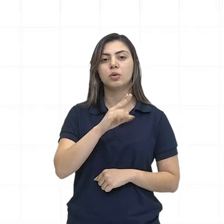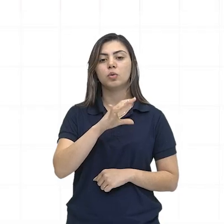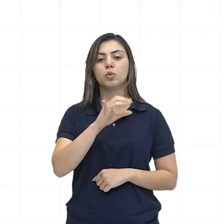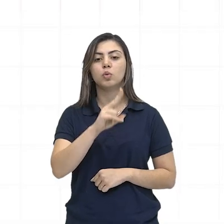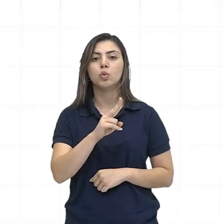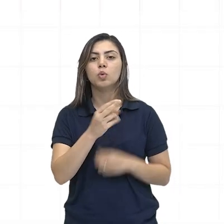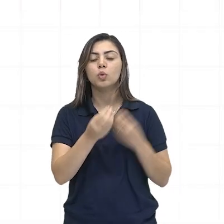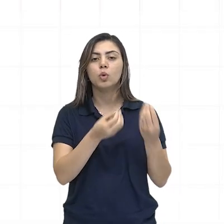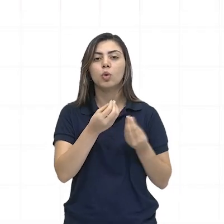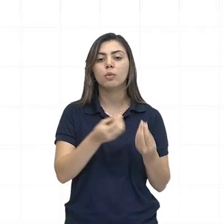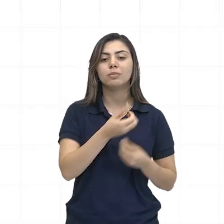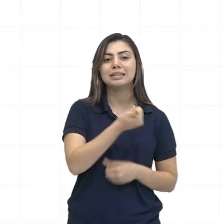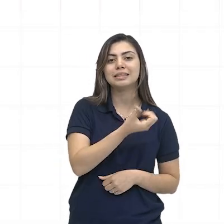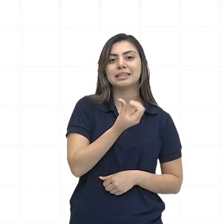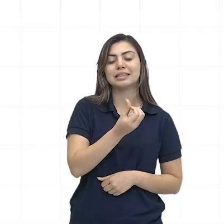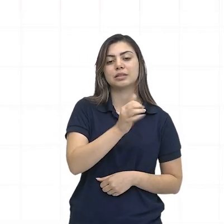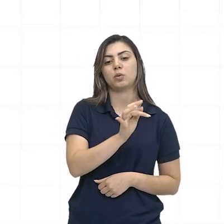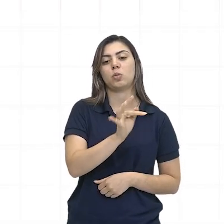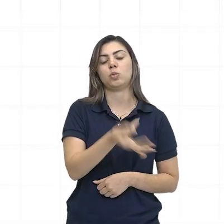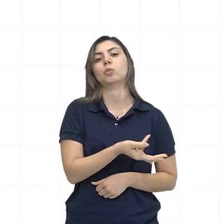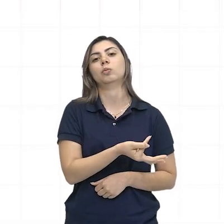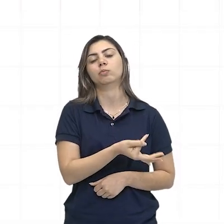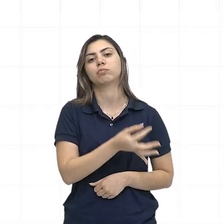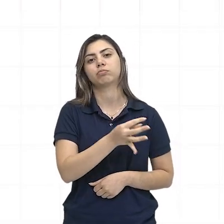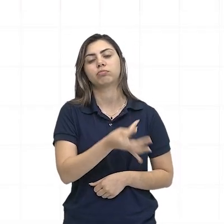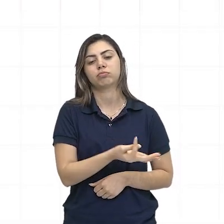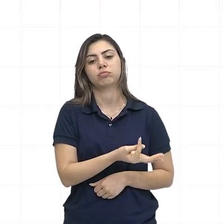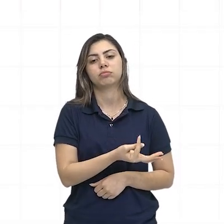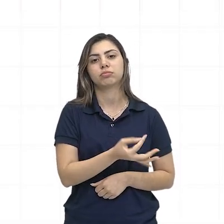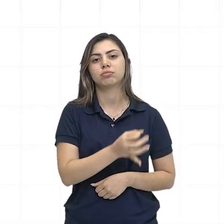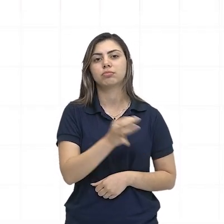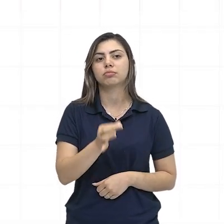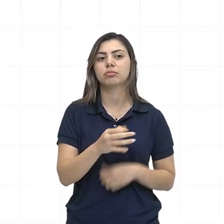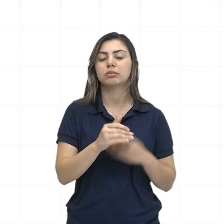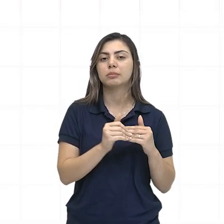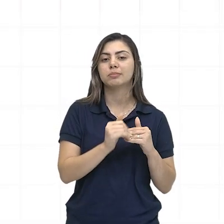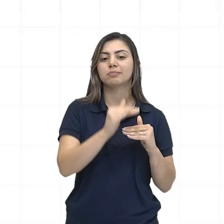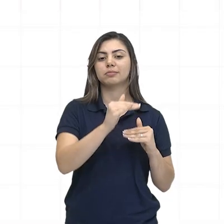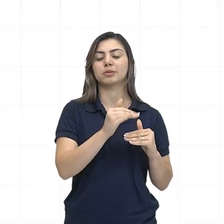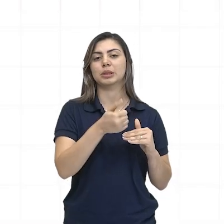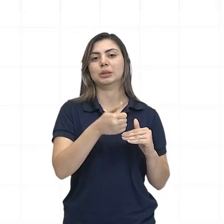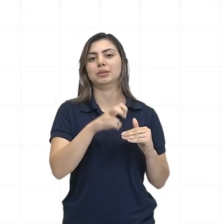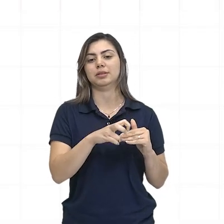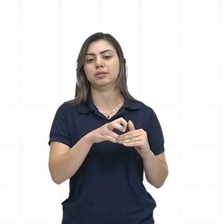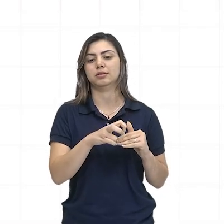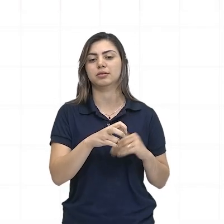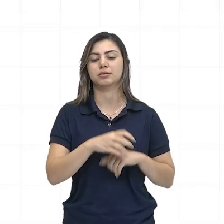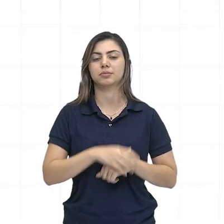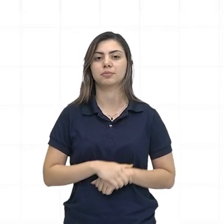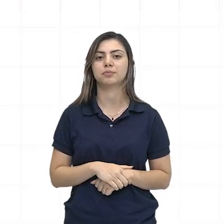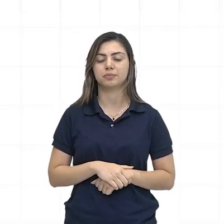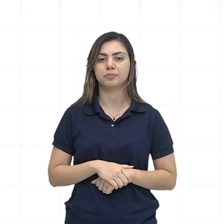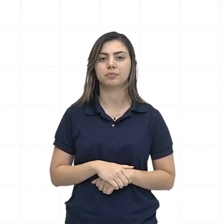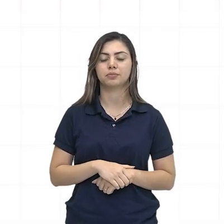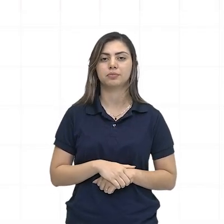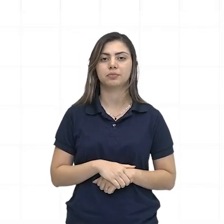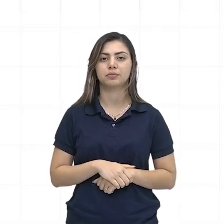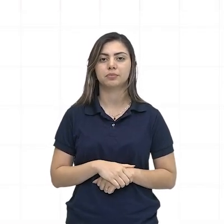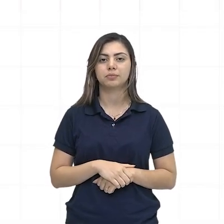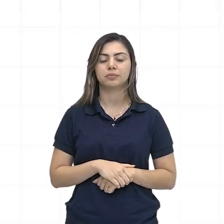toneladas. Está um pouco acima, né, do 15, né? Ou seja, acima do jaraqui e do